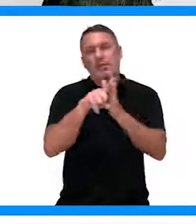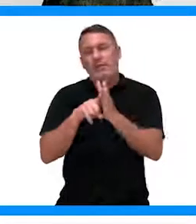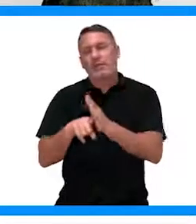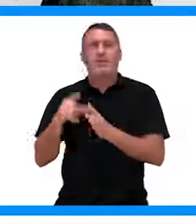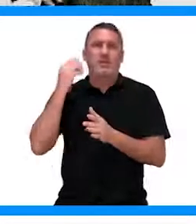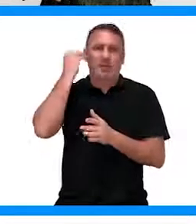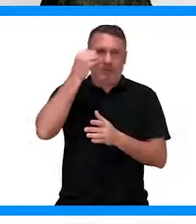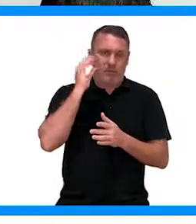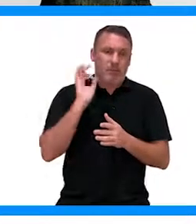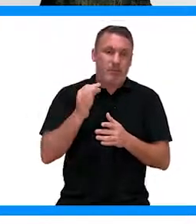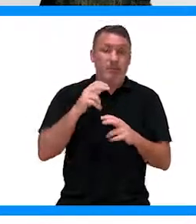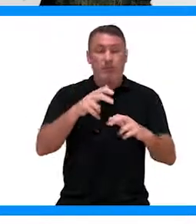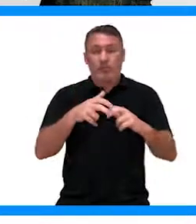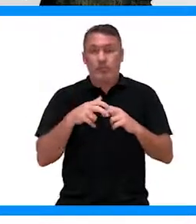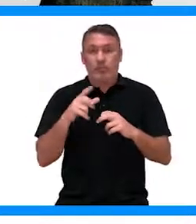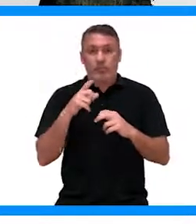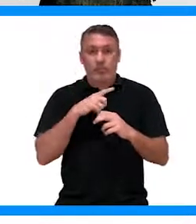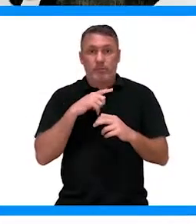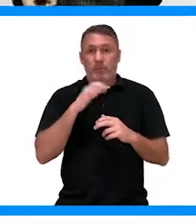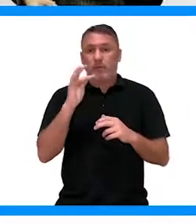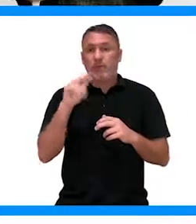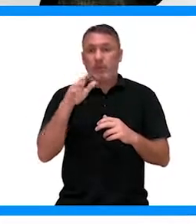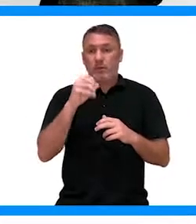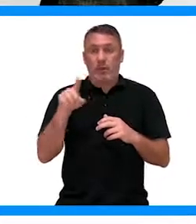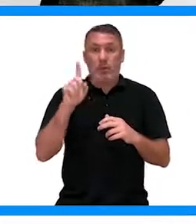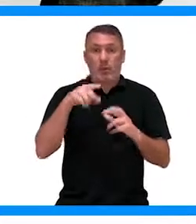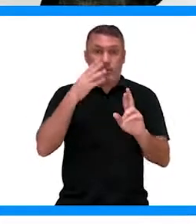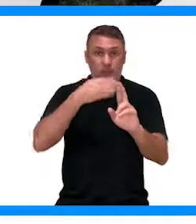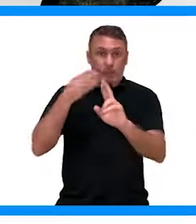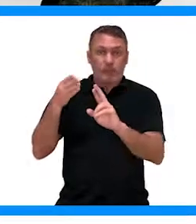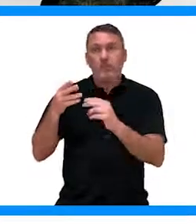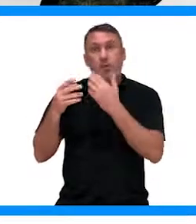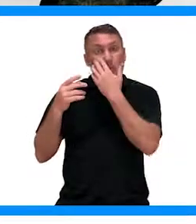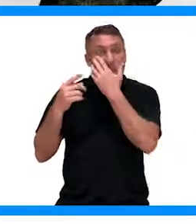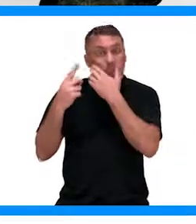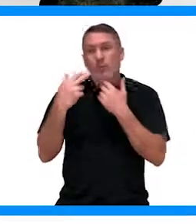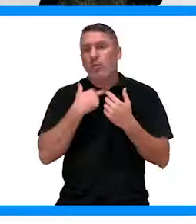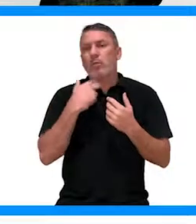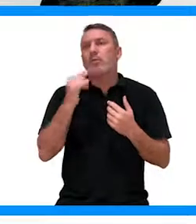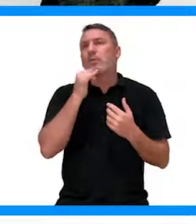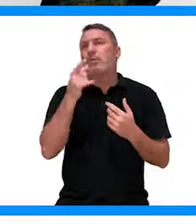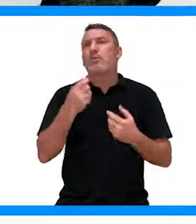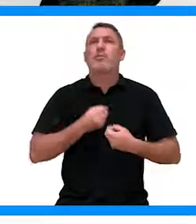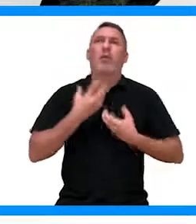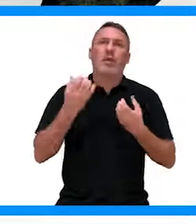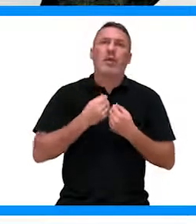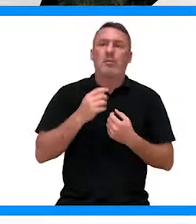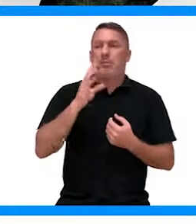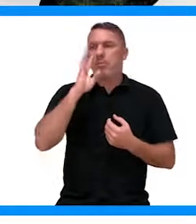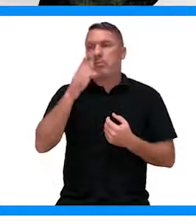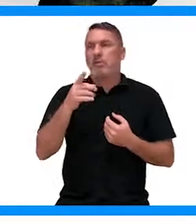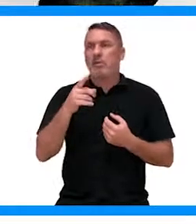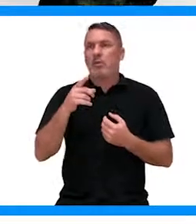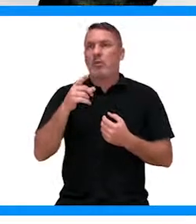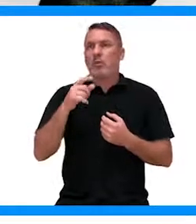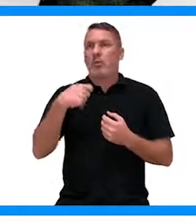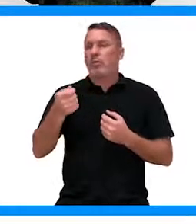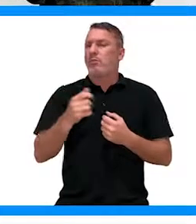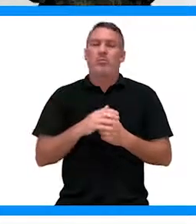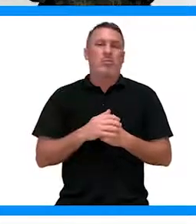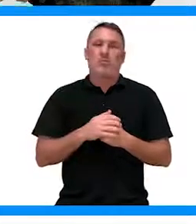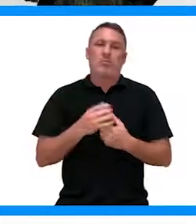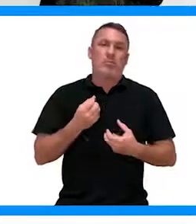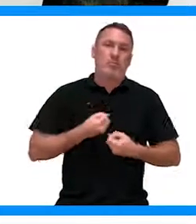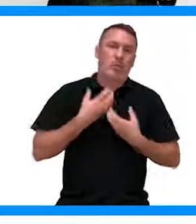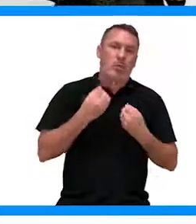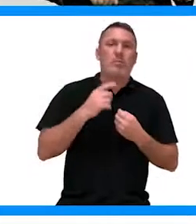em pesquisas, né, em experimentos. Então, no caso da função referencial, a gente não pode pegar um poema e dizer que é uma função